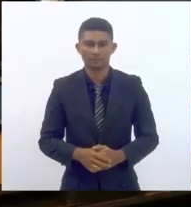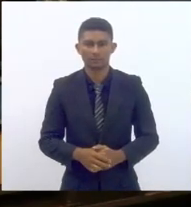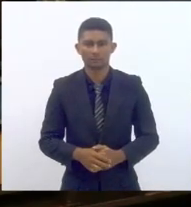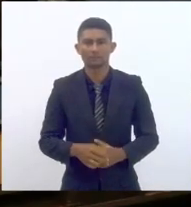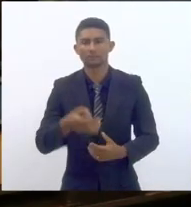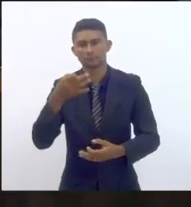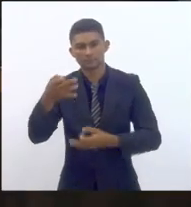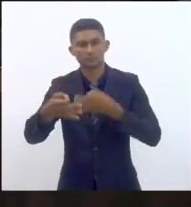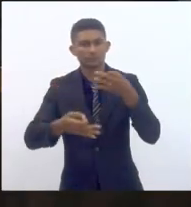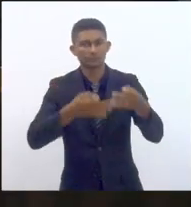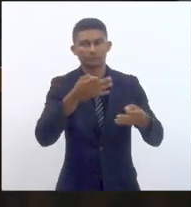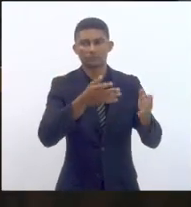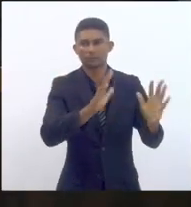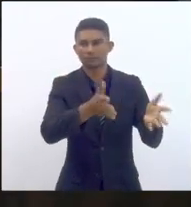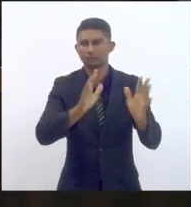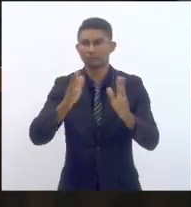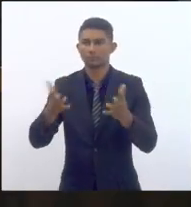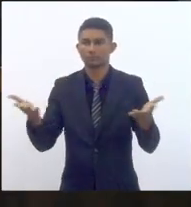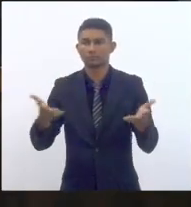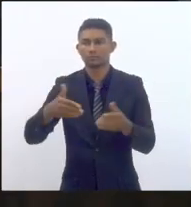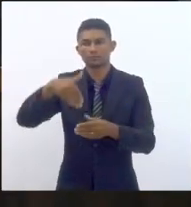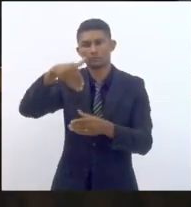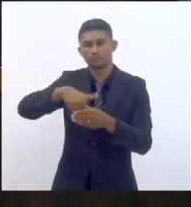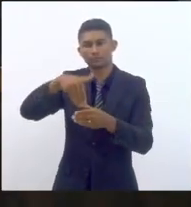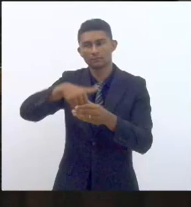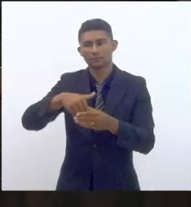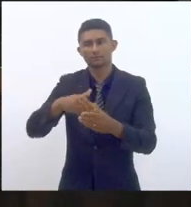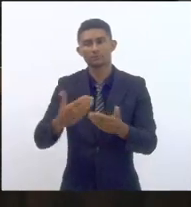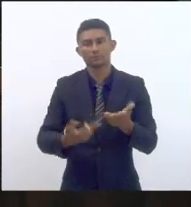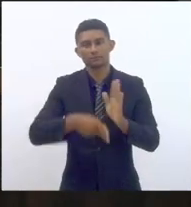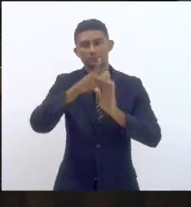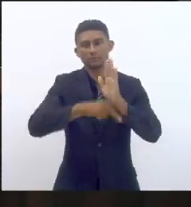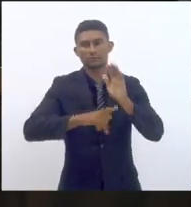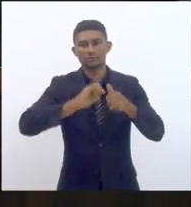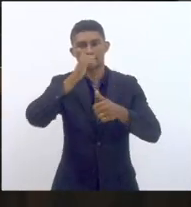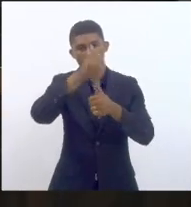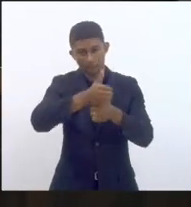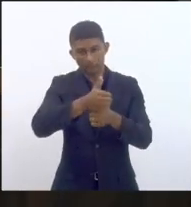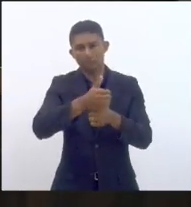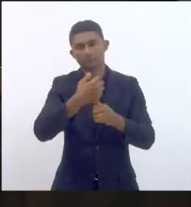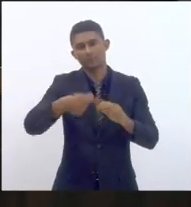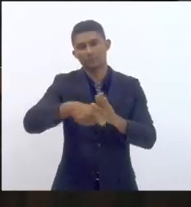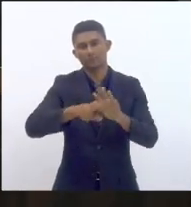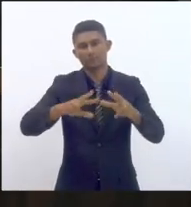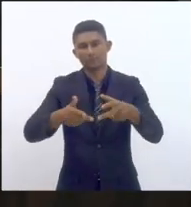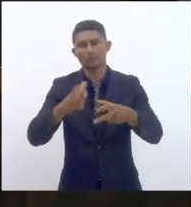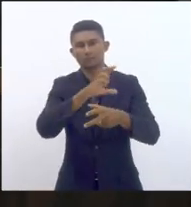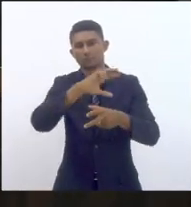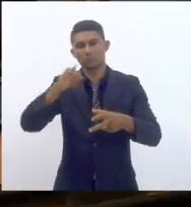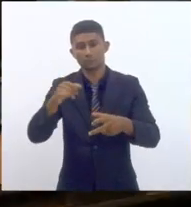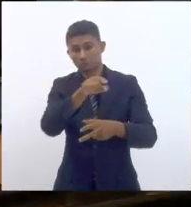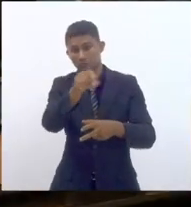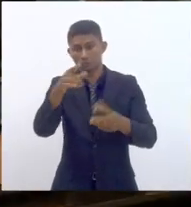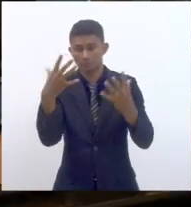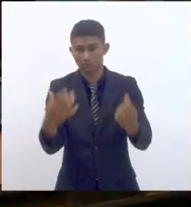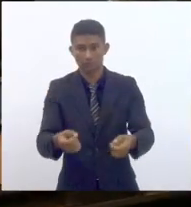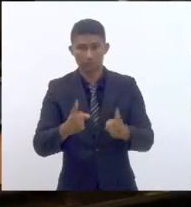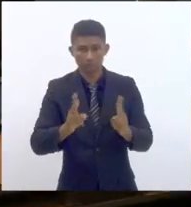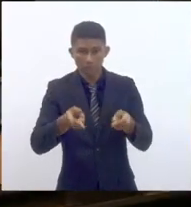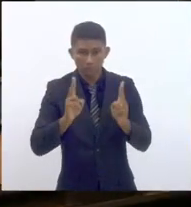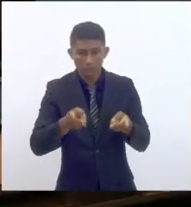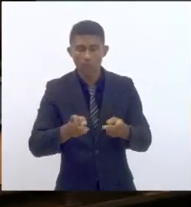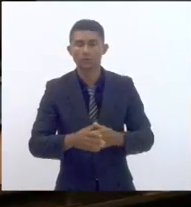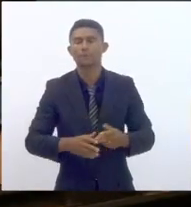Com os pareceres emitidos em votação substitutivo da Comissão de Constituição e Justiça, senhores que aprovam, permaneçam como estão.